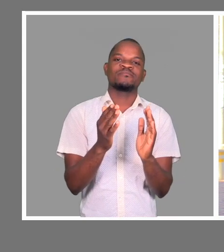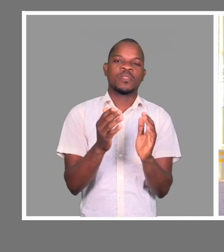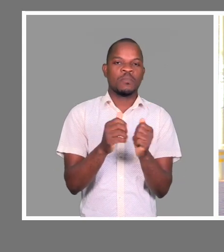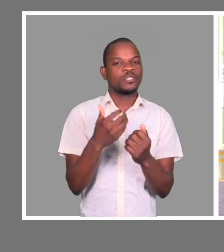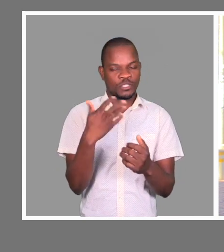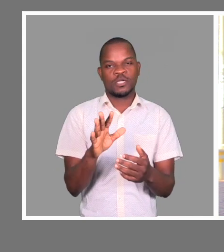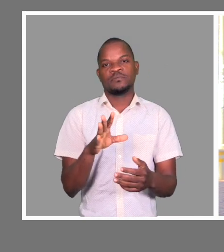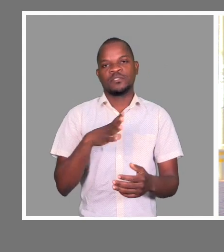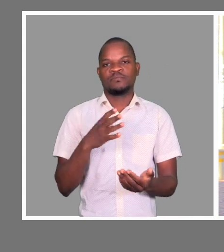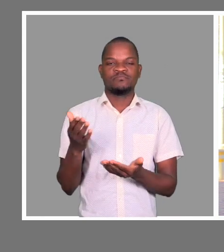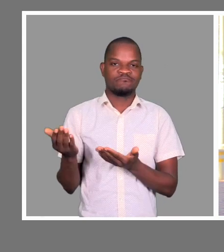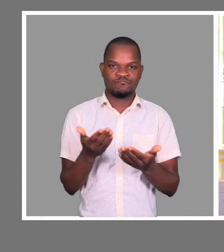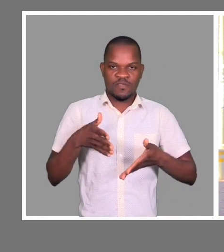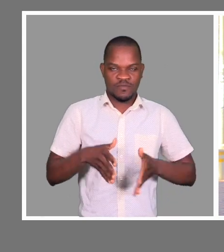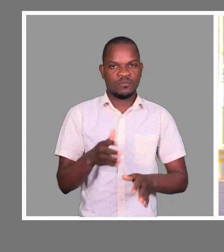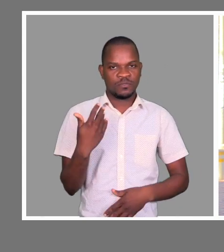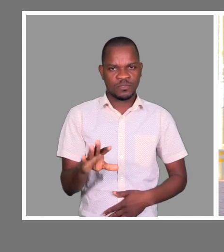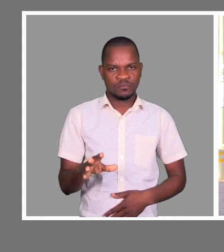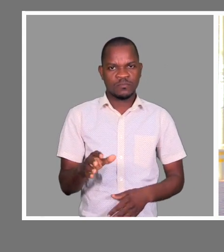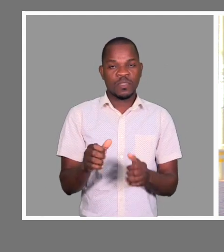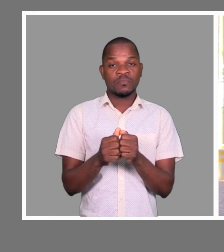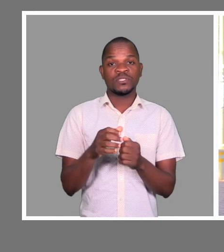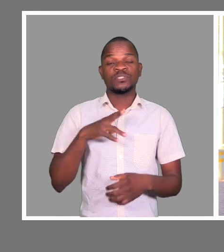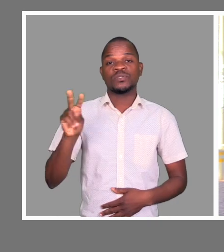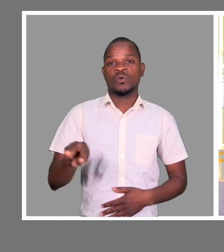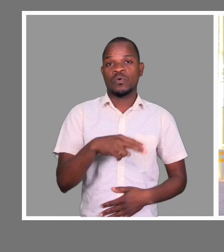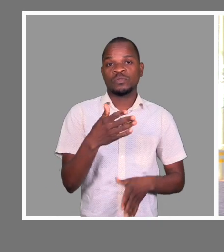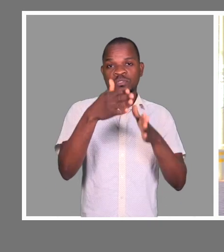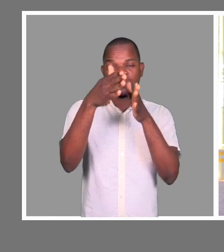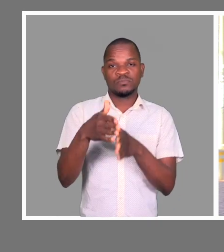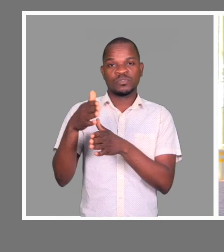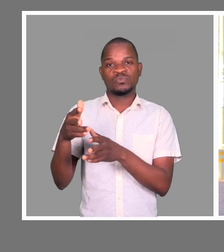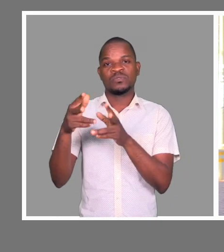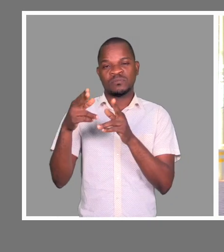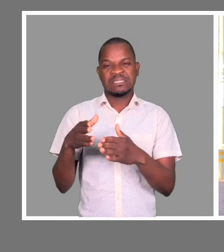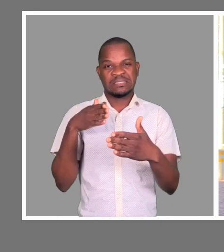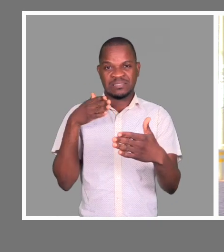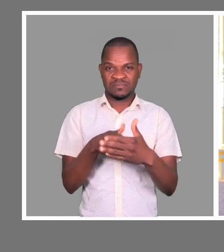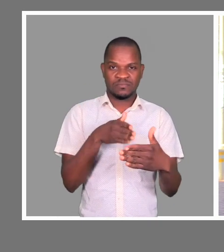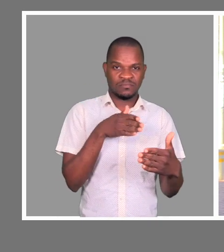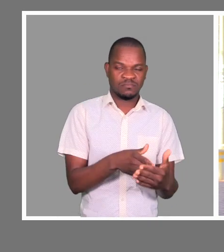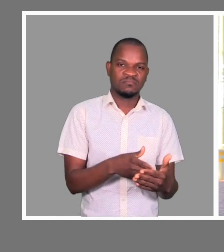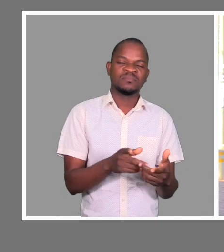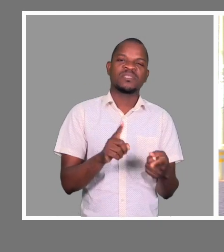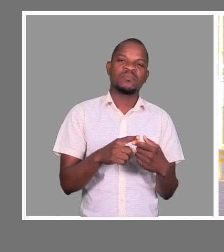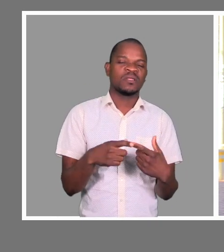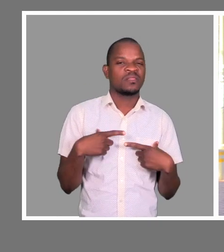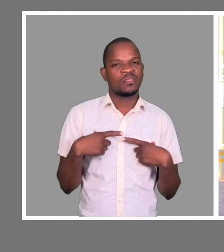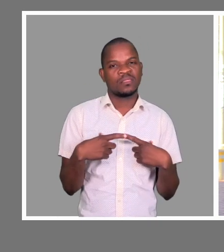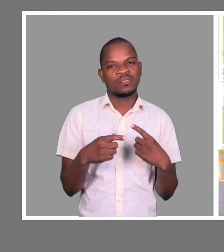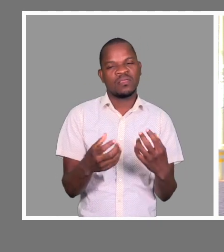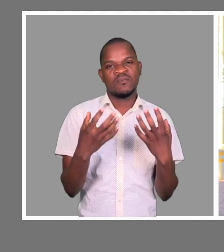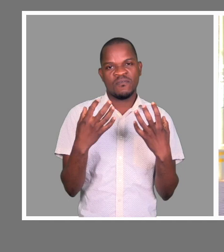pelos mesmos problemas e sem motivação, sem esperança, eu